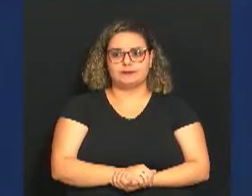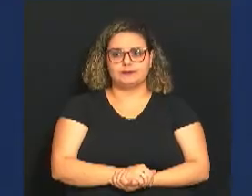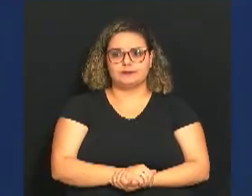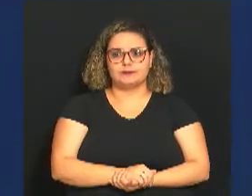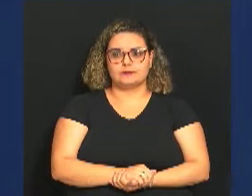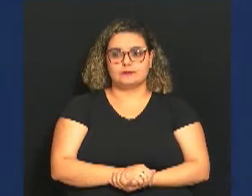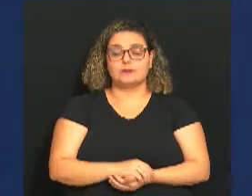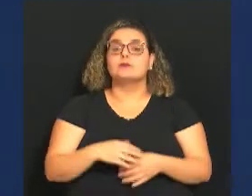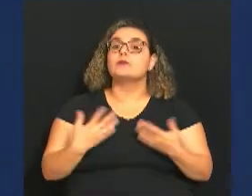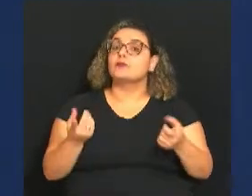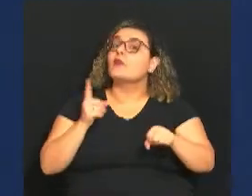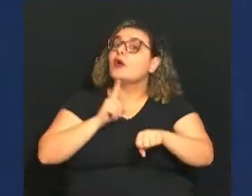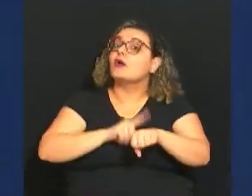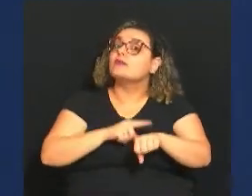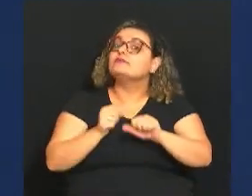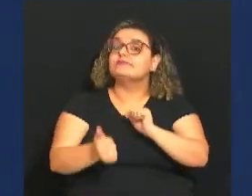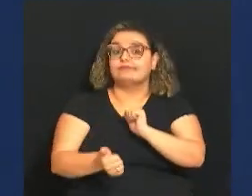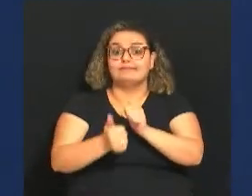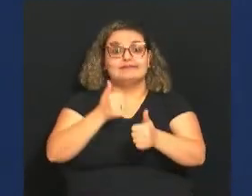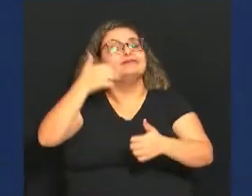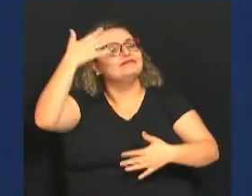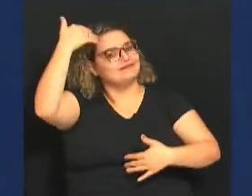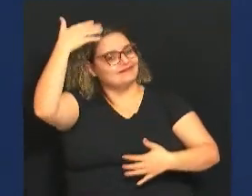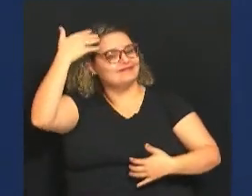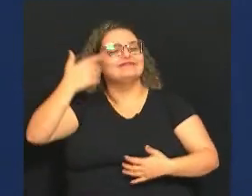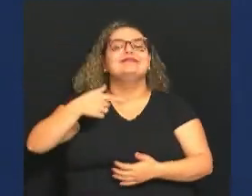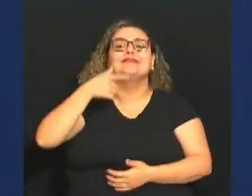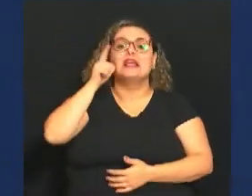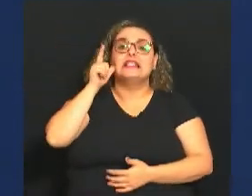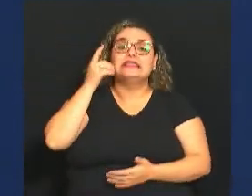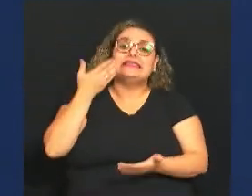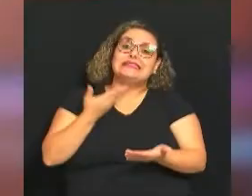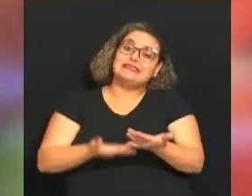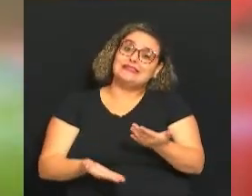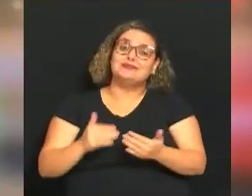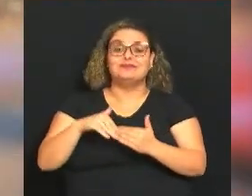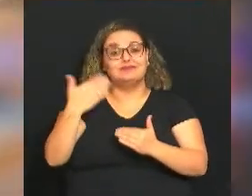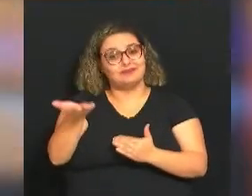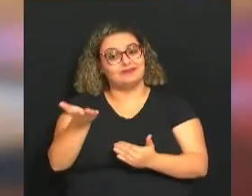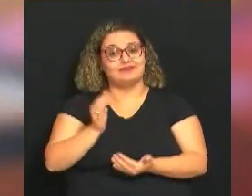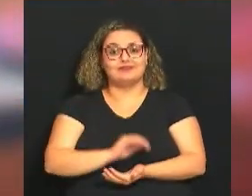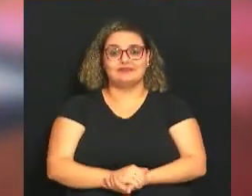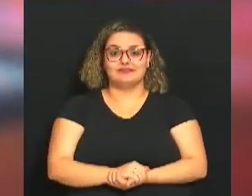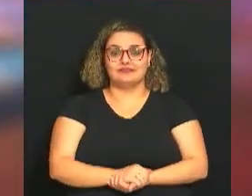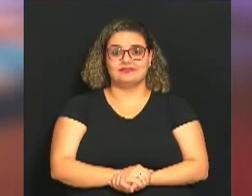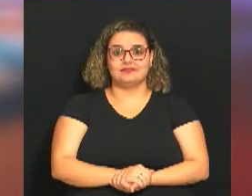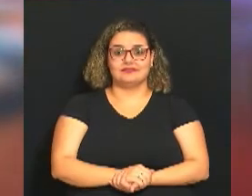E hora do esporte, a Macaca jogou ontem e perdeu fora de casa.